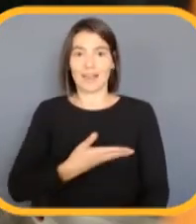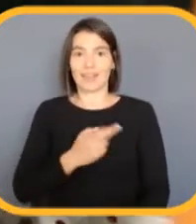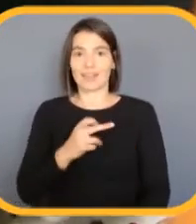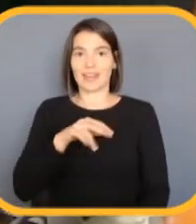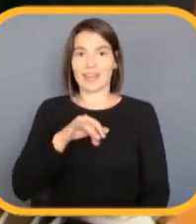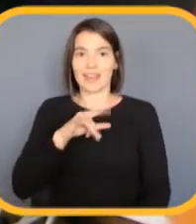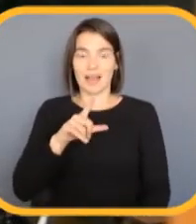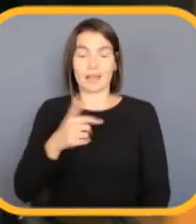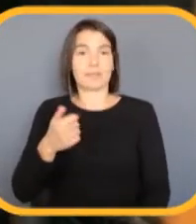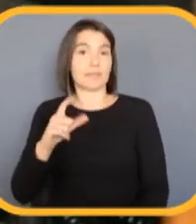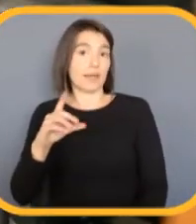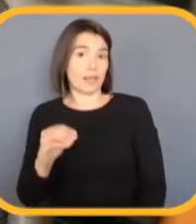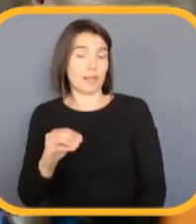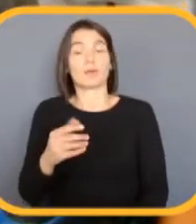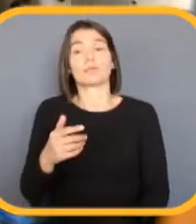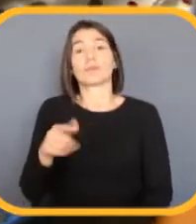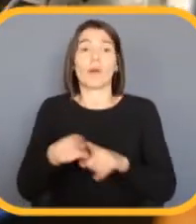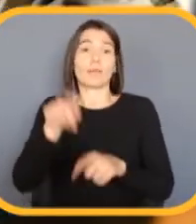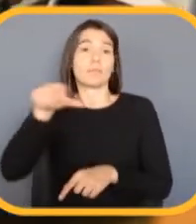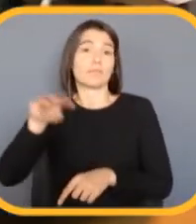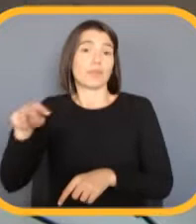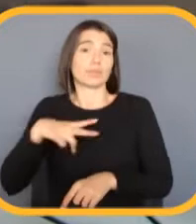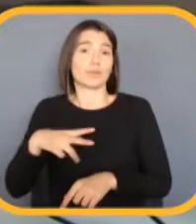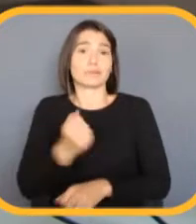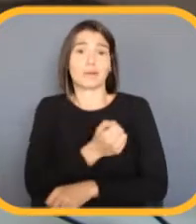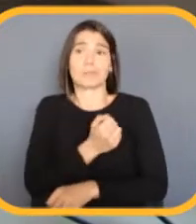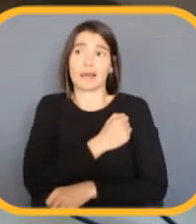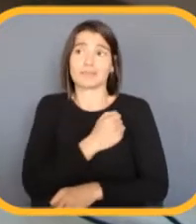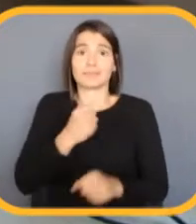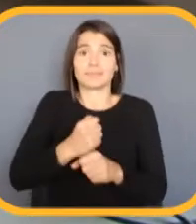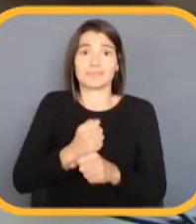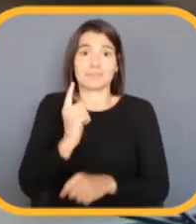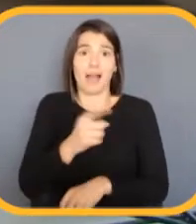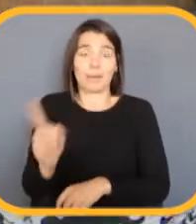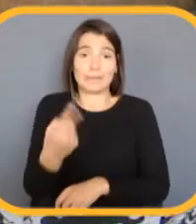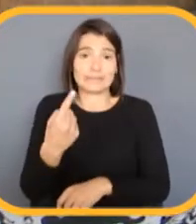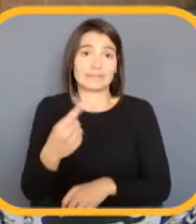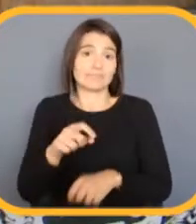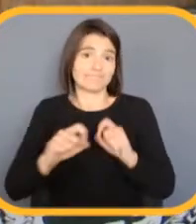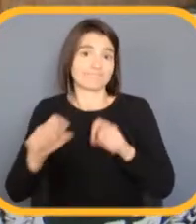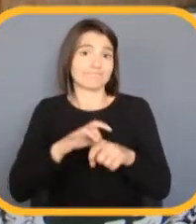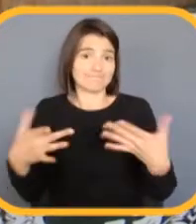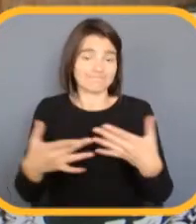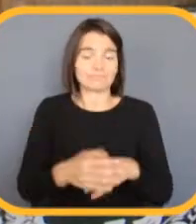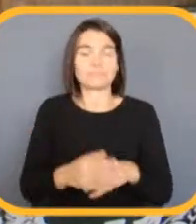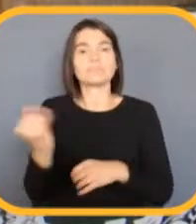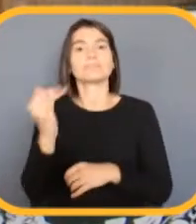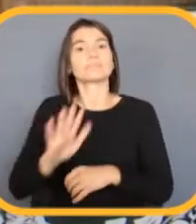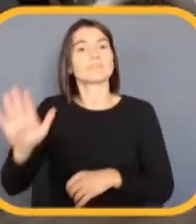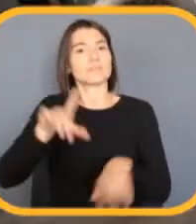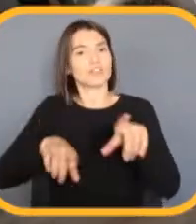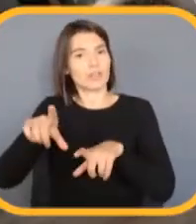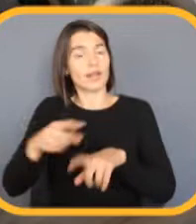muitos discos para ouvir neste domínio público. Daniel Bell foi um dos milhares de portugueses que se viram obrigados a trabalhar em casa